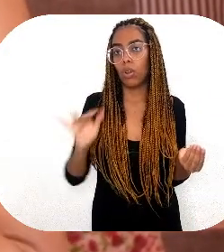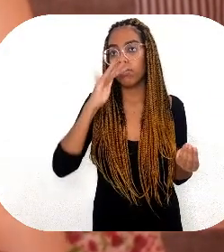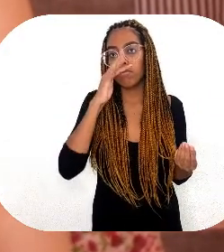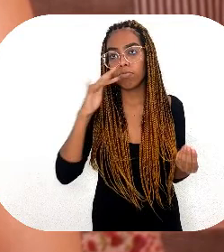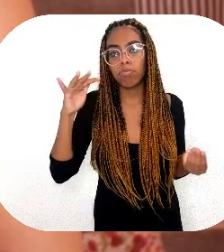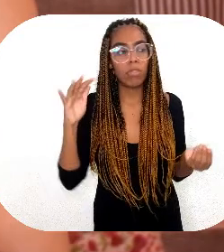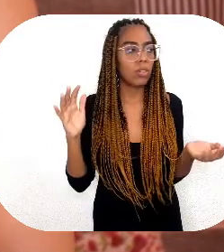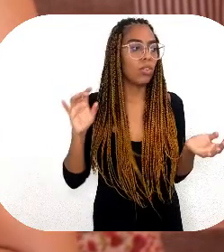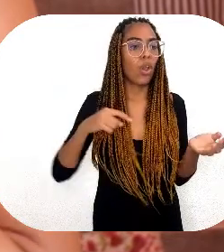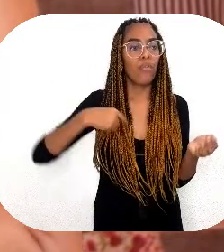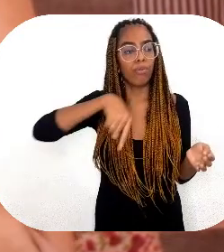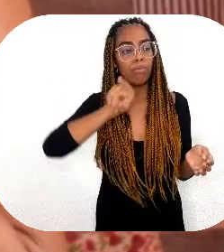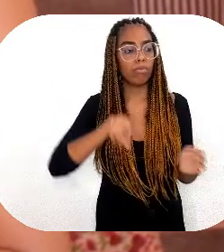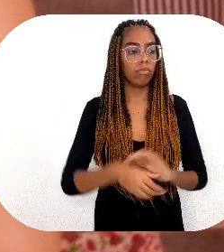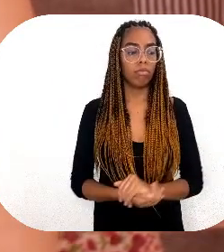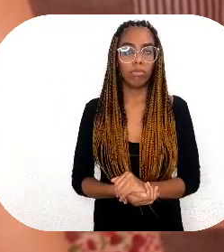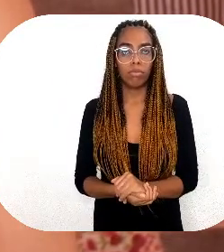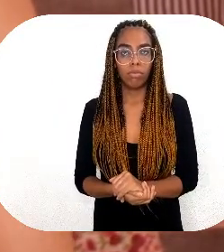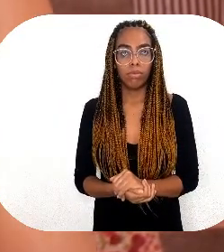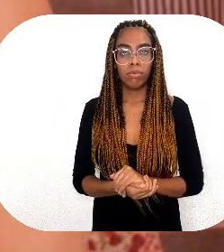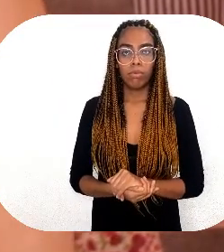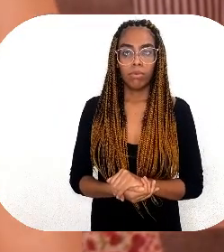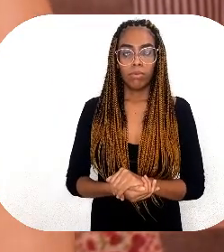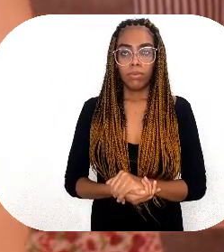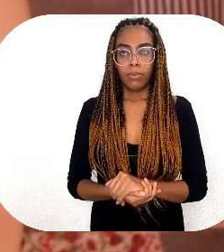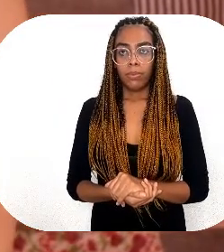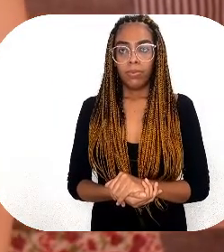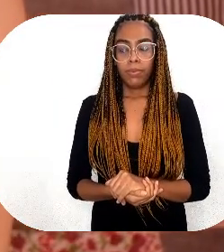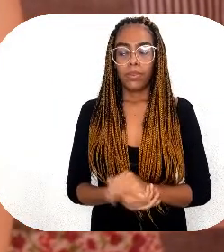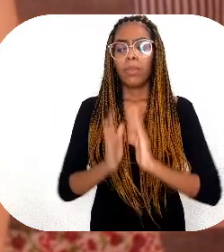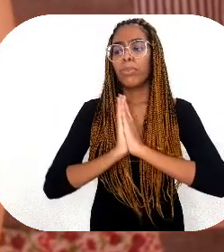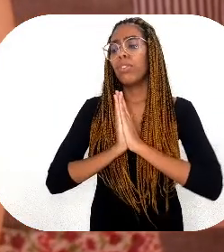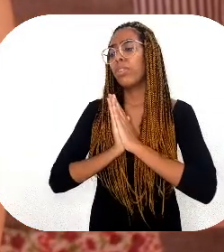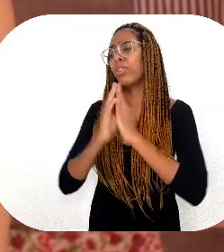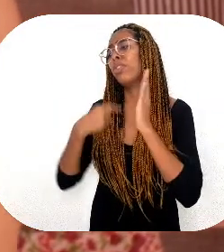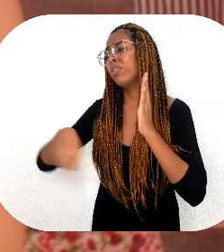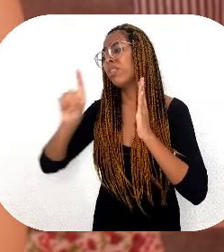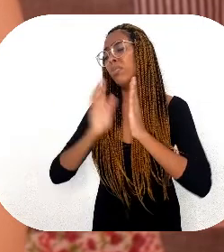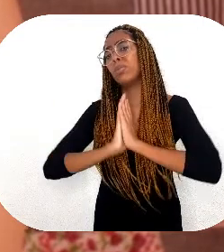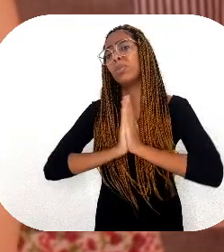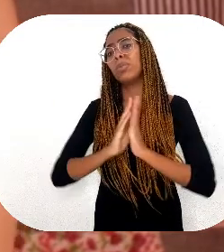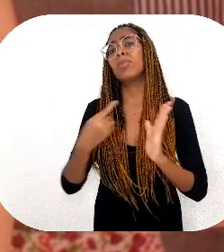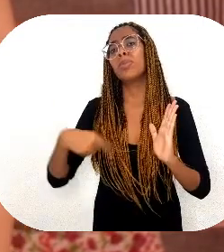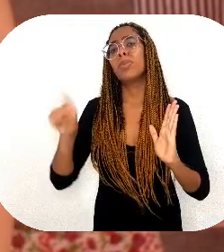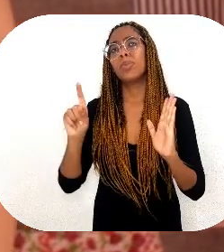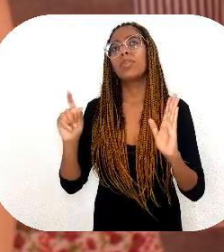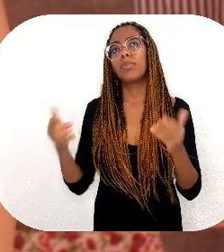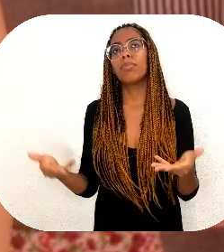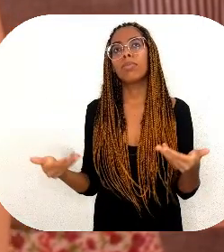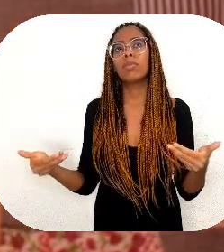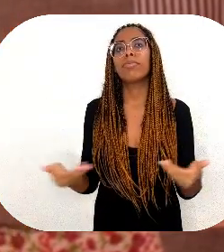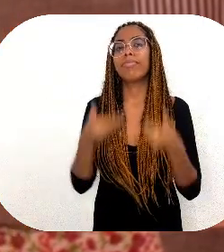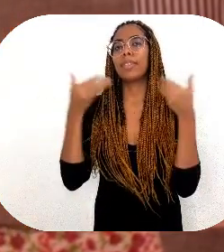Porque vai que eu caio na tentação, eu vou só lamber. Não, só cheirar, só cheirar. Eu vou?